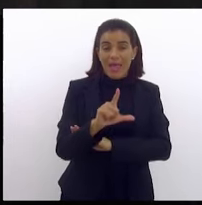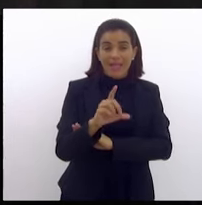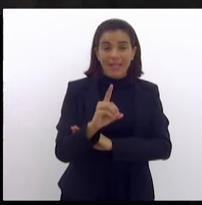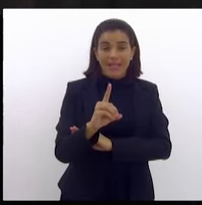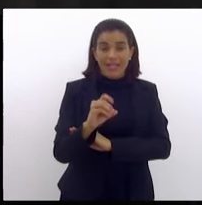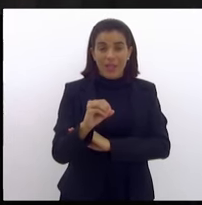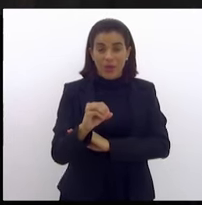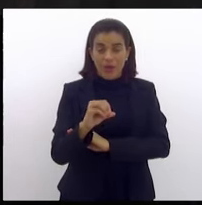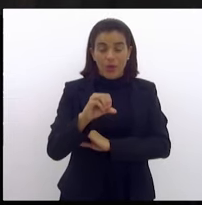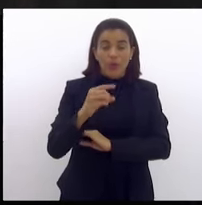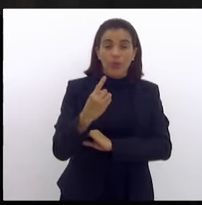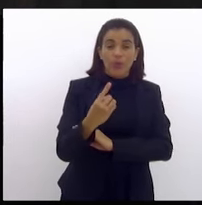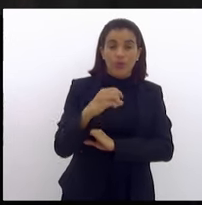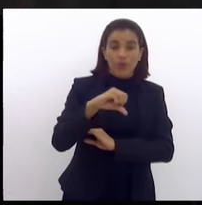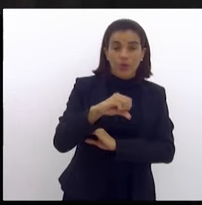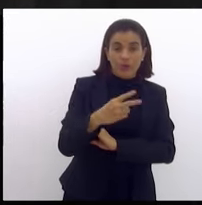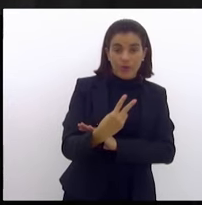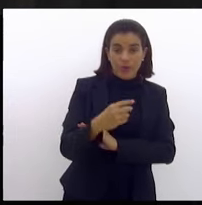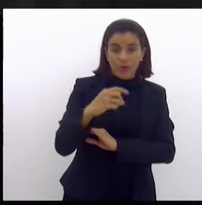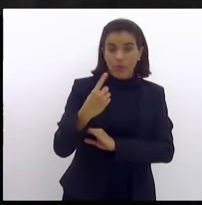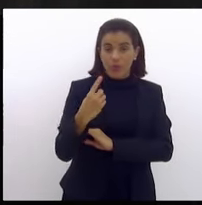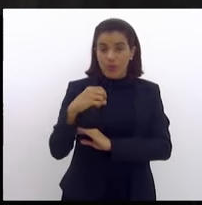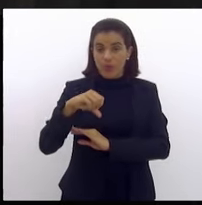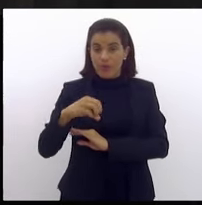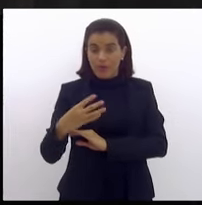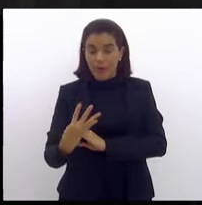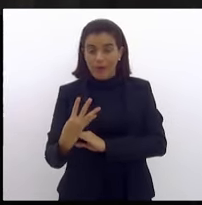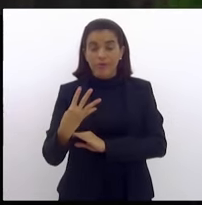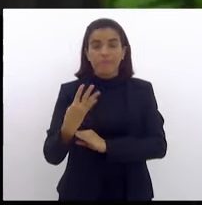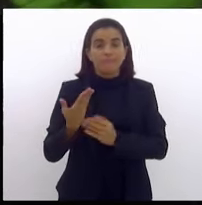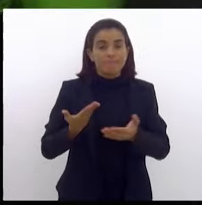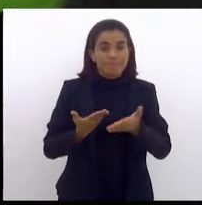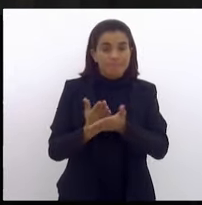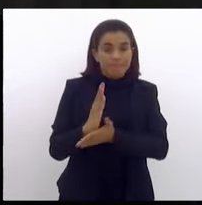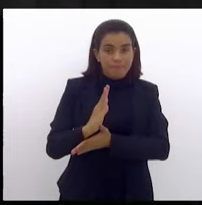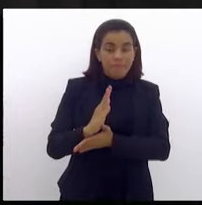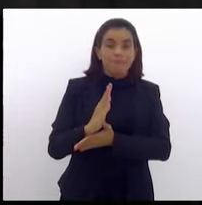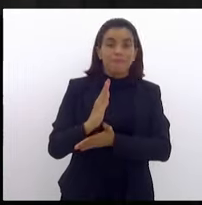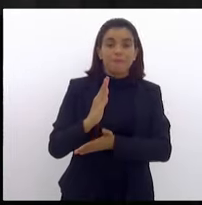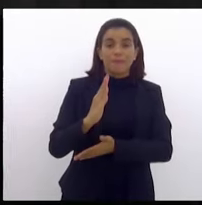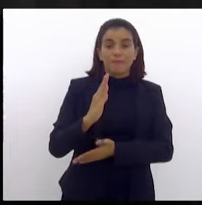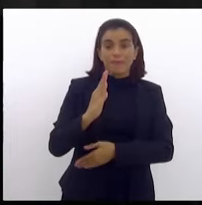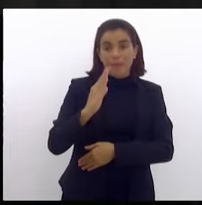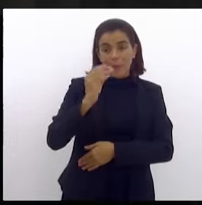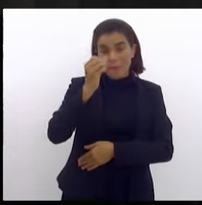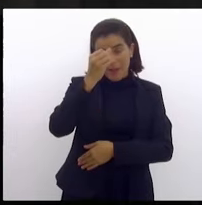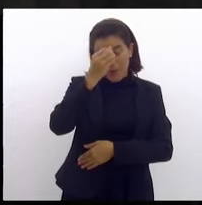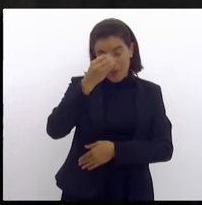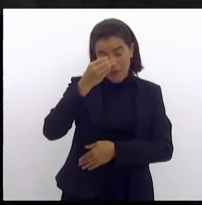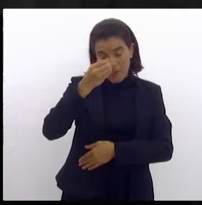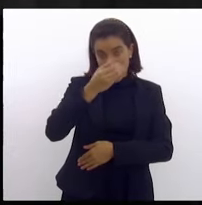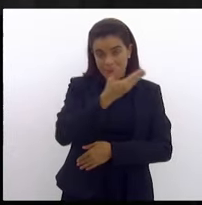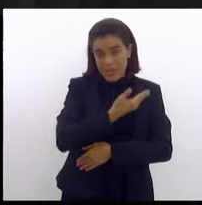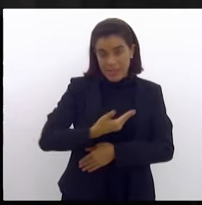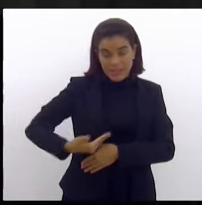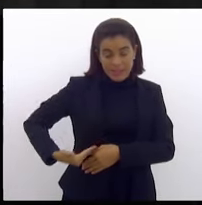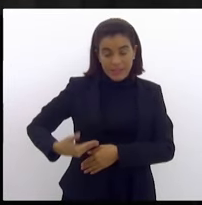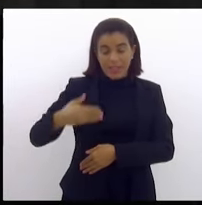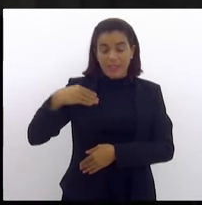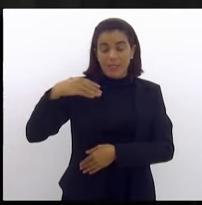complementares 192 e 194, promulgadas pelo presidente Bolsonaro,